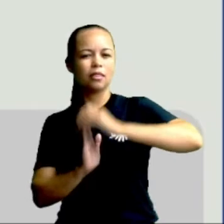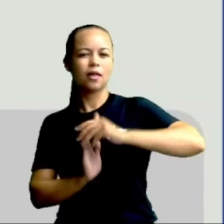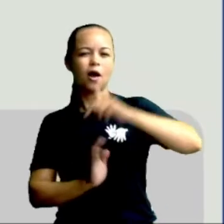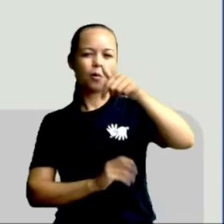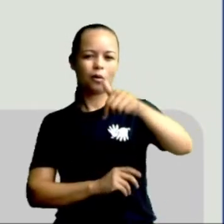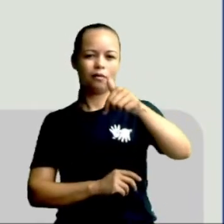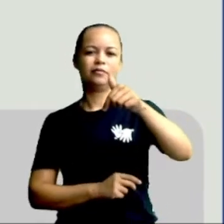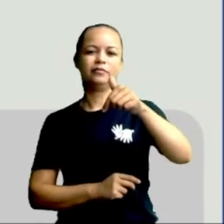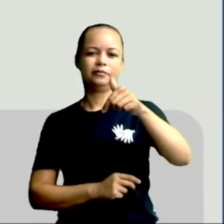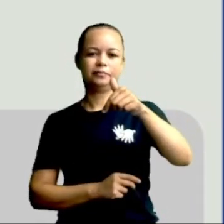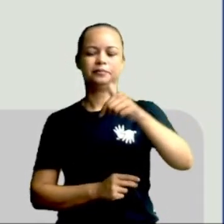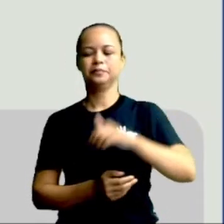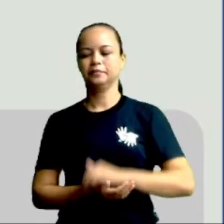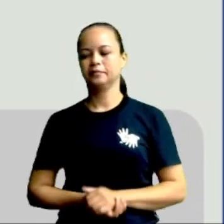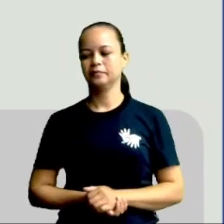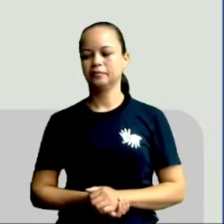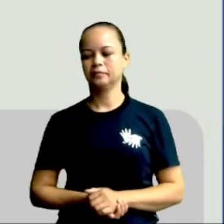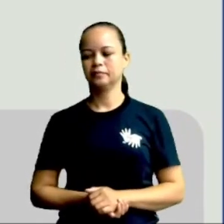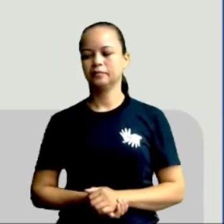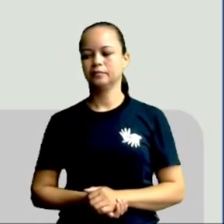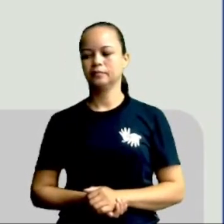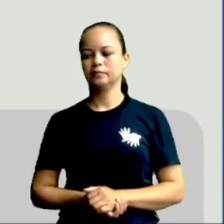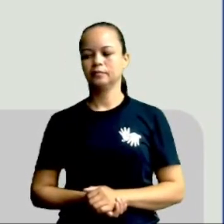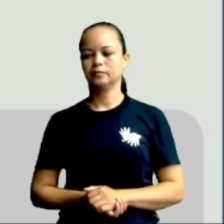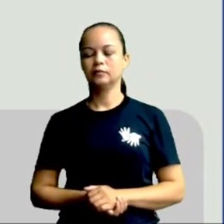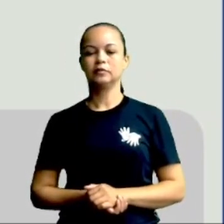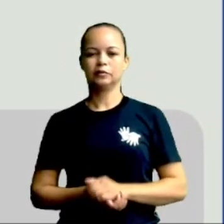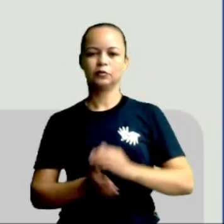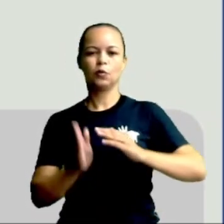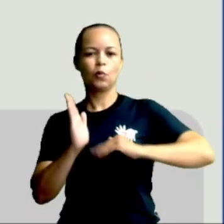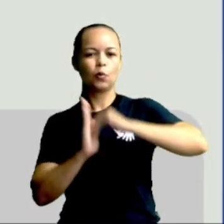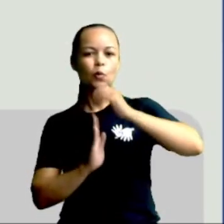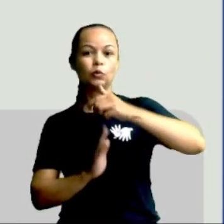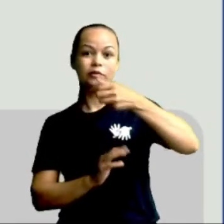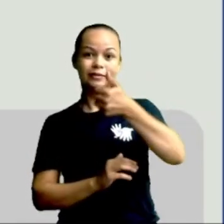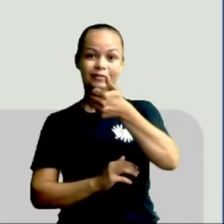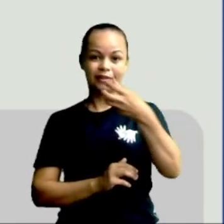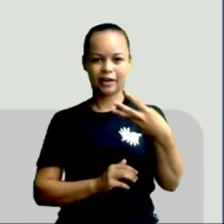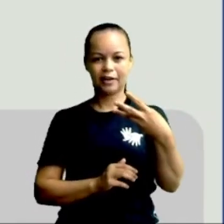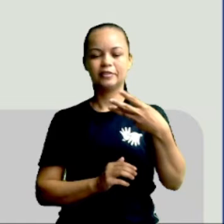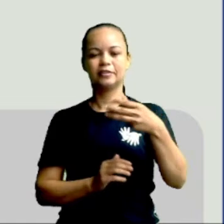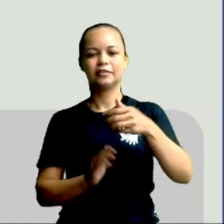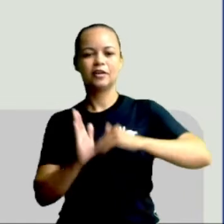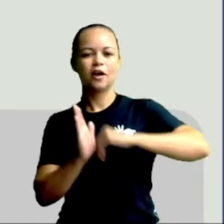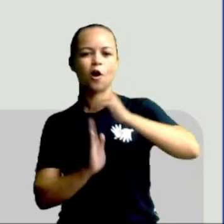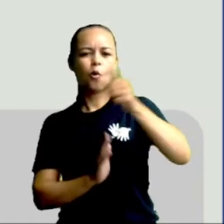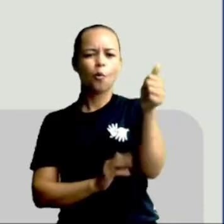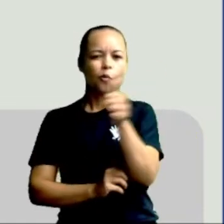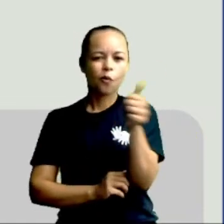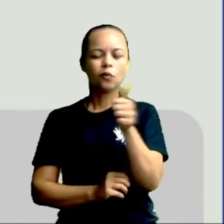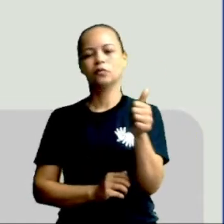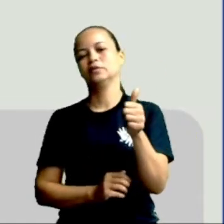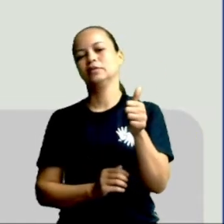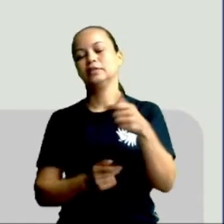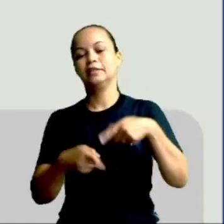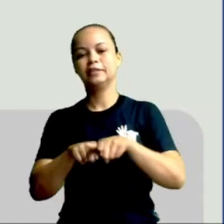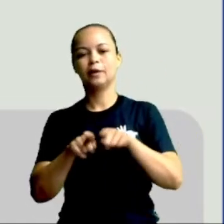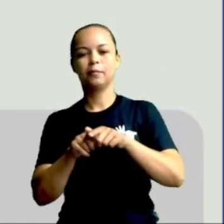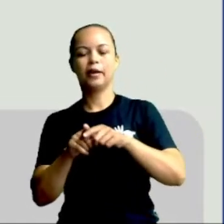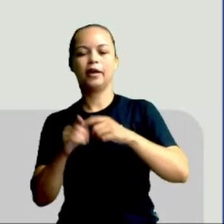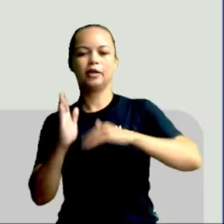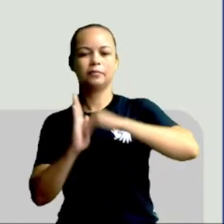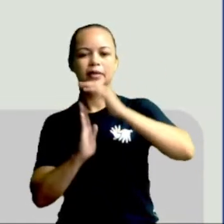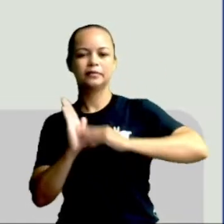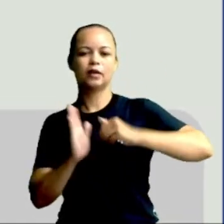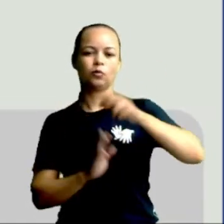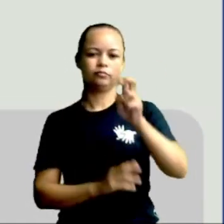7, o 13, o 11 e o 5. E vamos